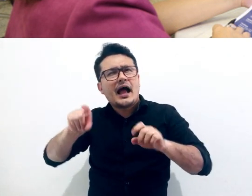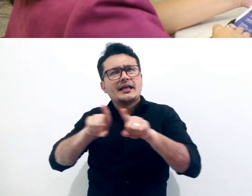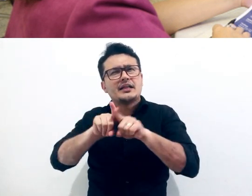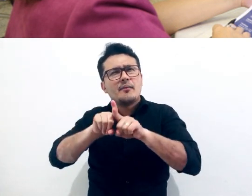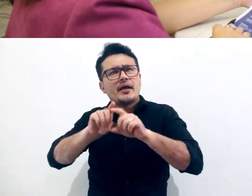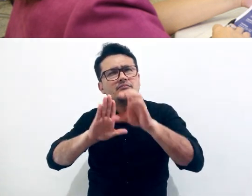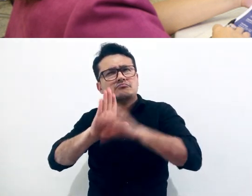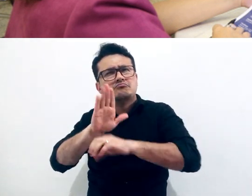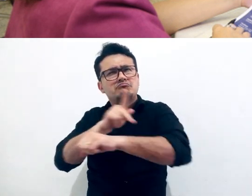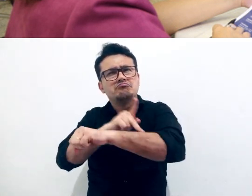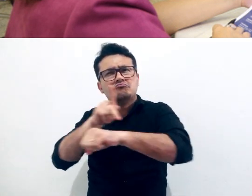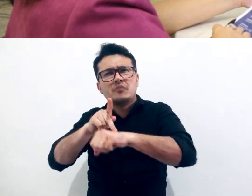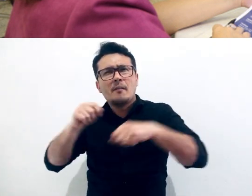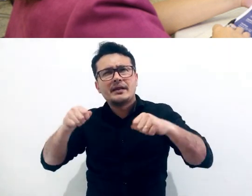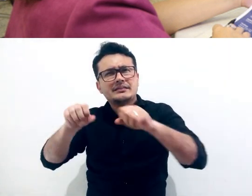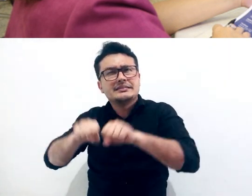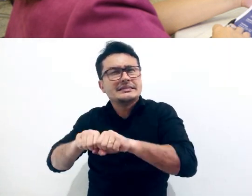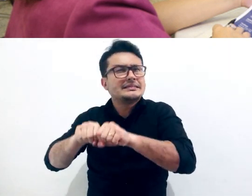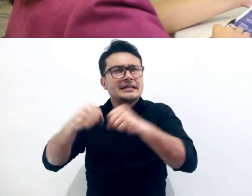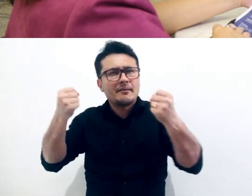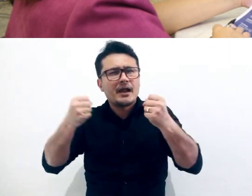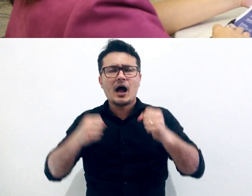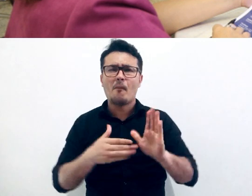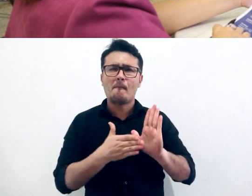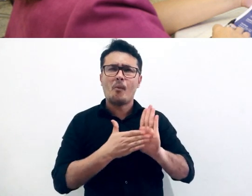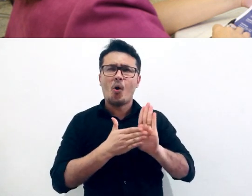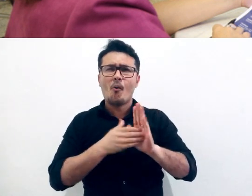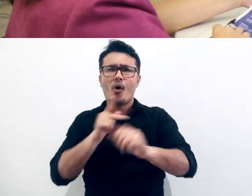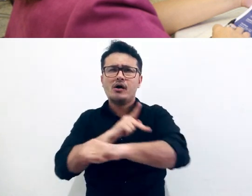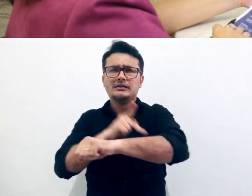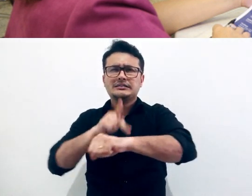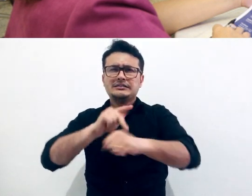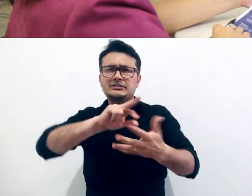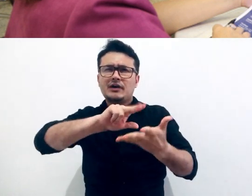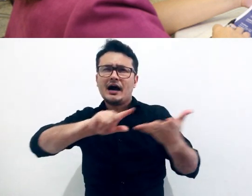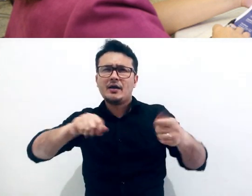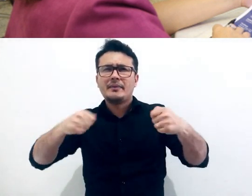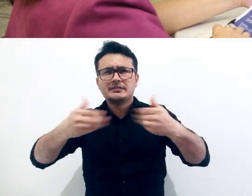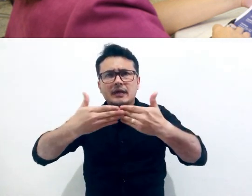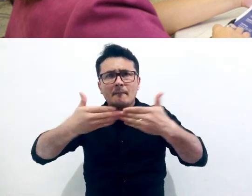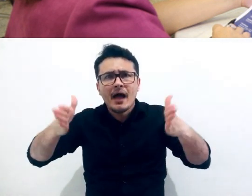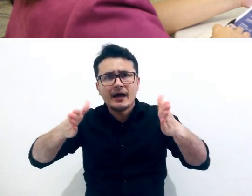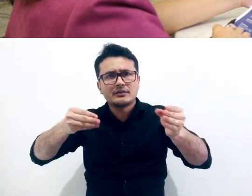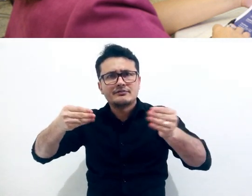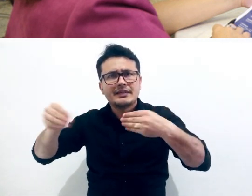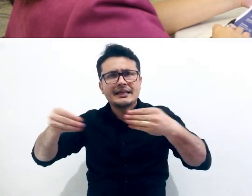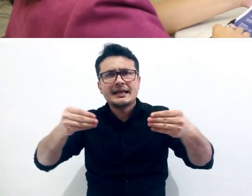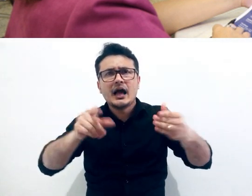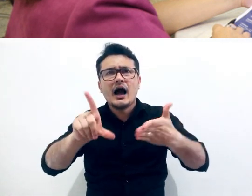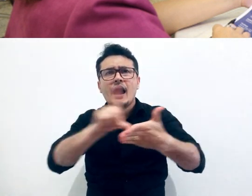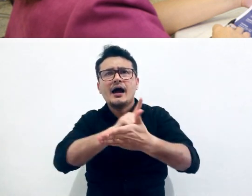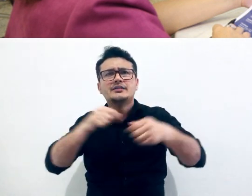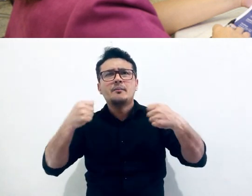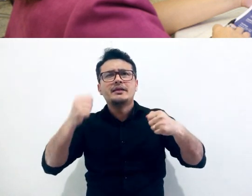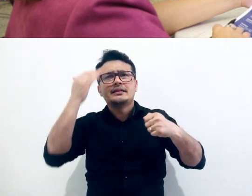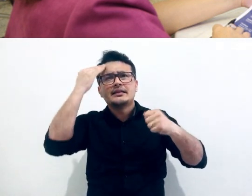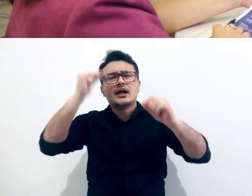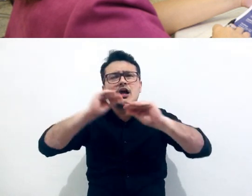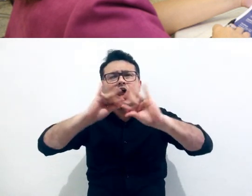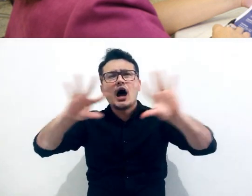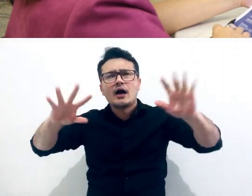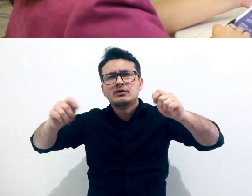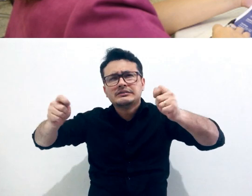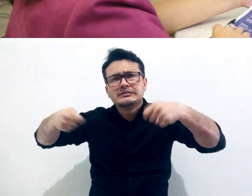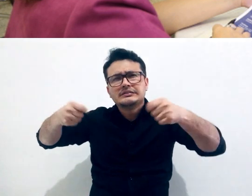as físicas, e barreiras no currículo, como as pedagógicas, como propostas curriculares diversificadas, flexíveis e